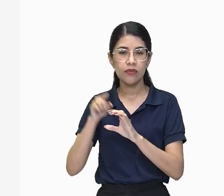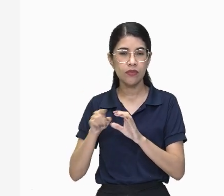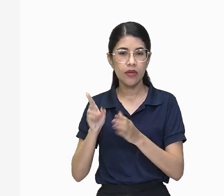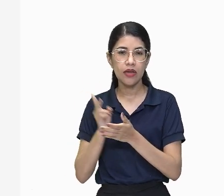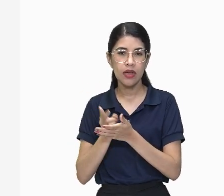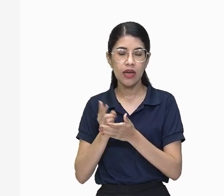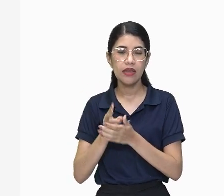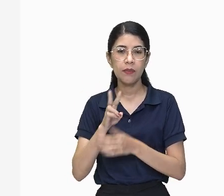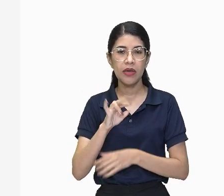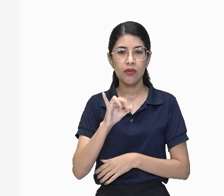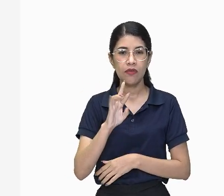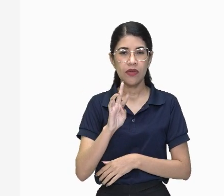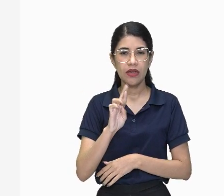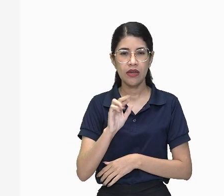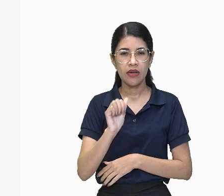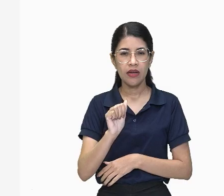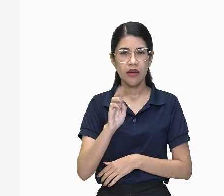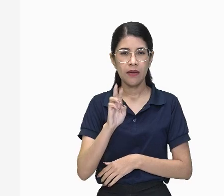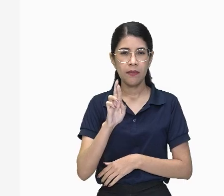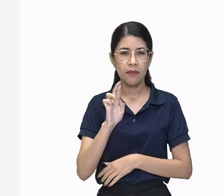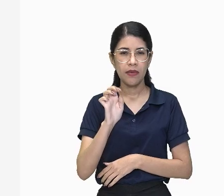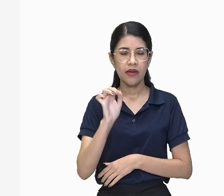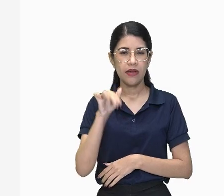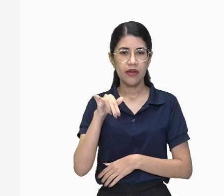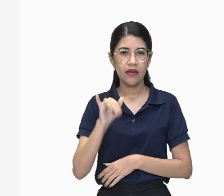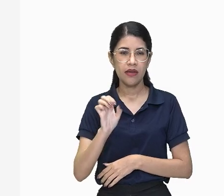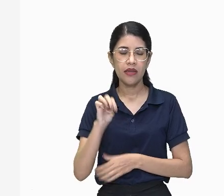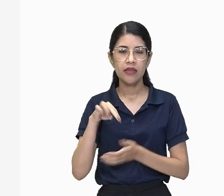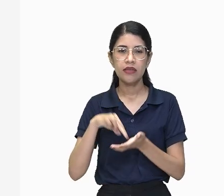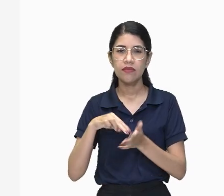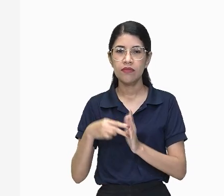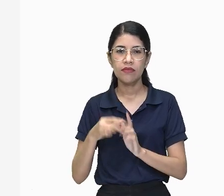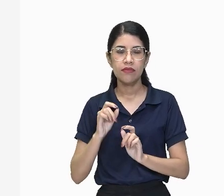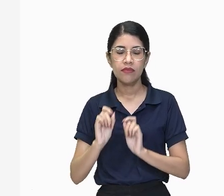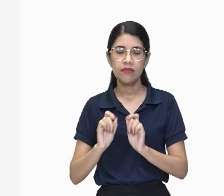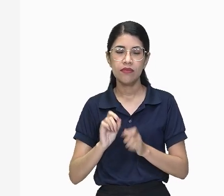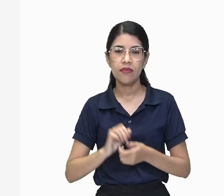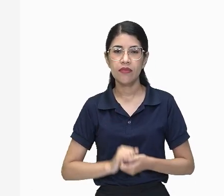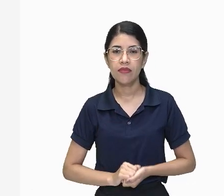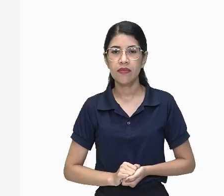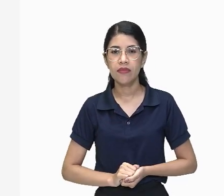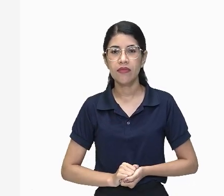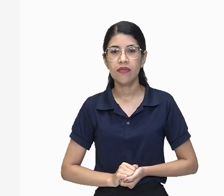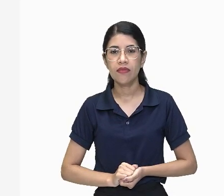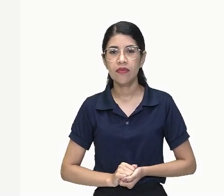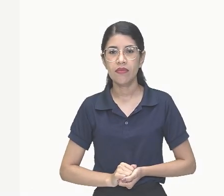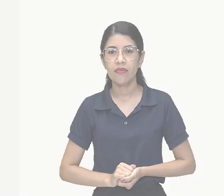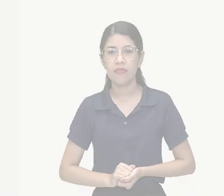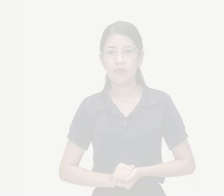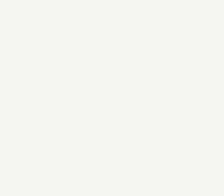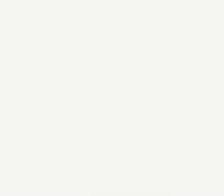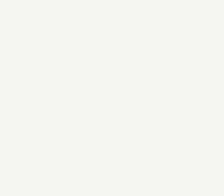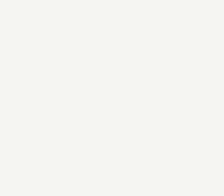do virabrequim. O que é o virabrequim? O virabrequim é justamente esse braço com articulação que